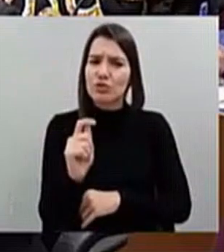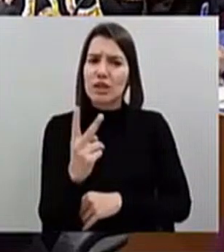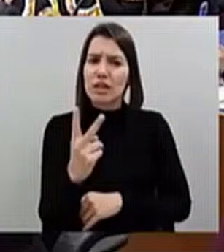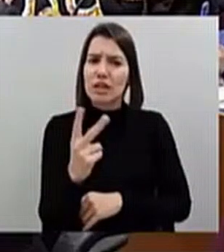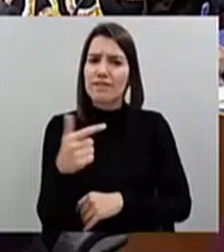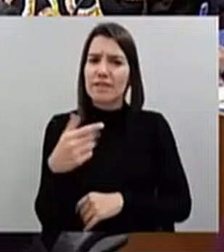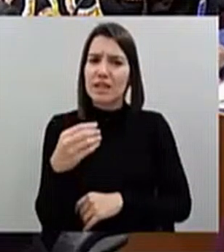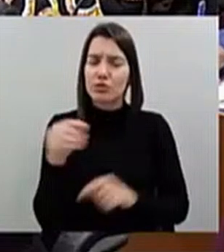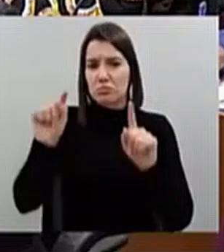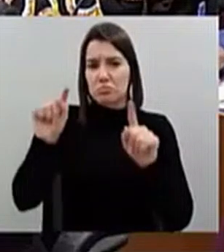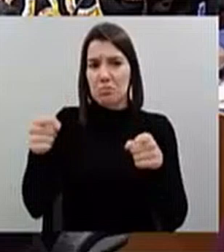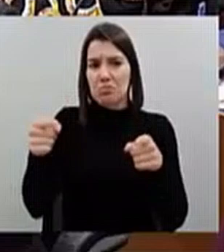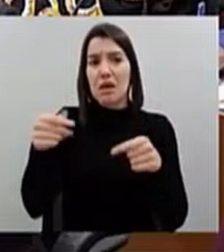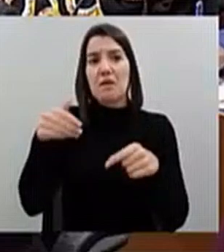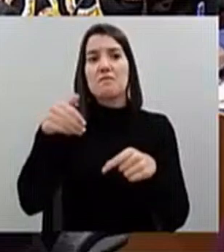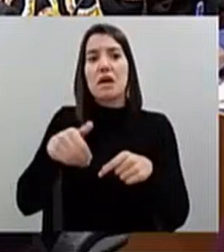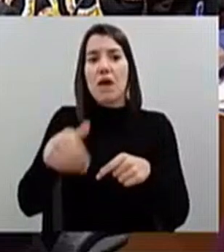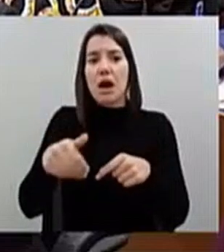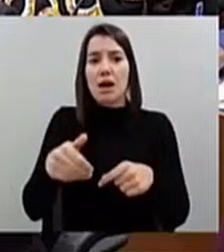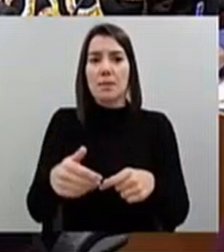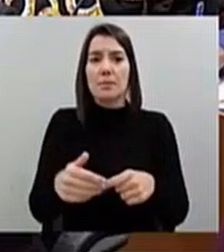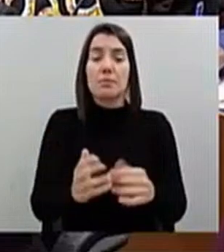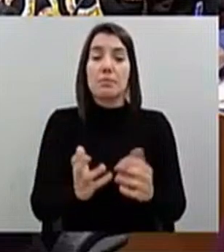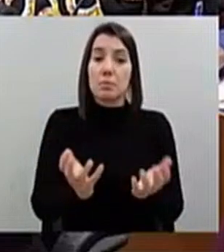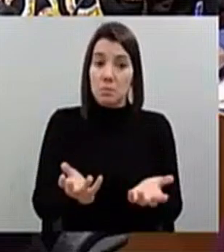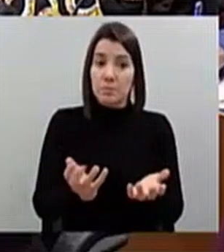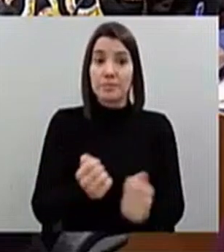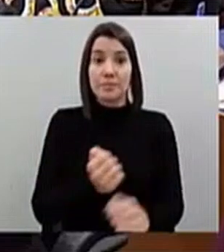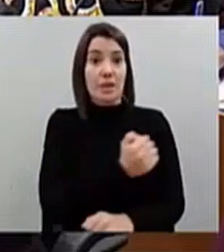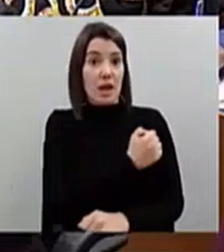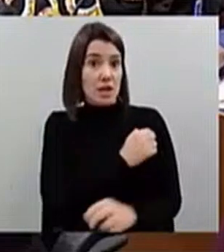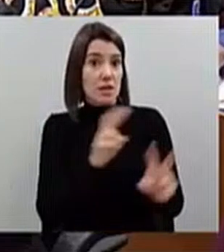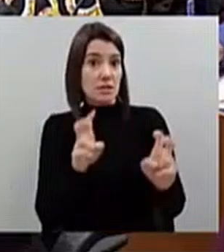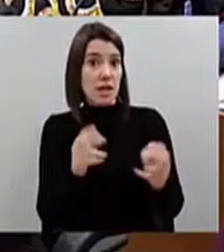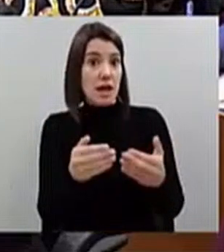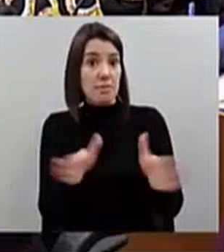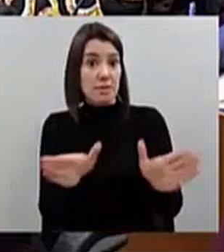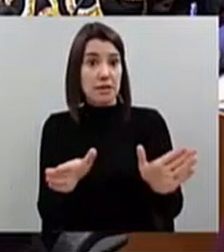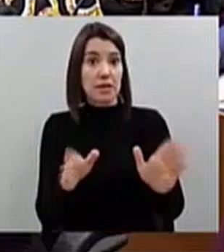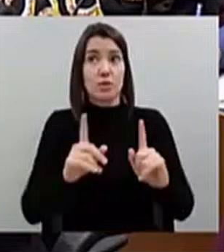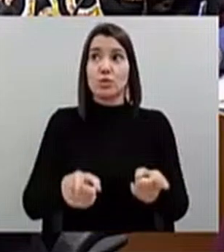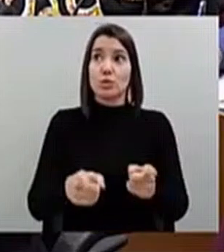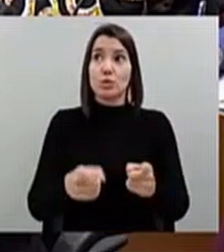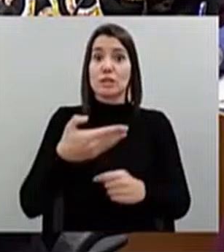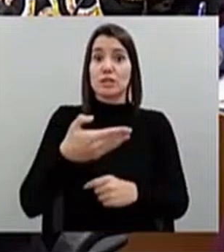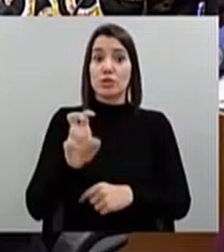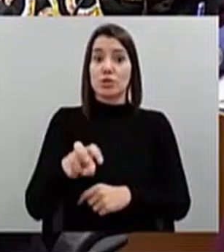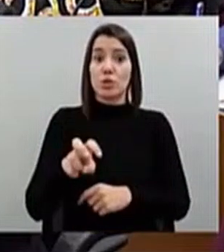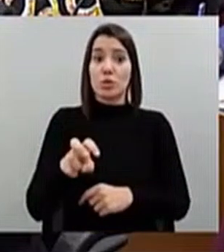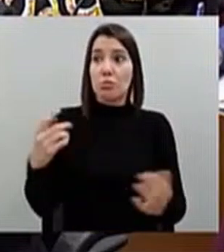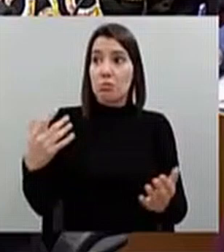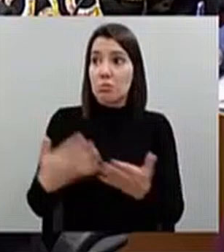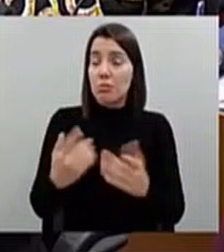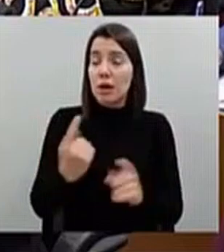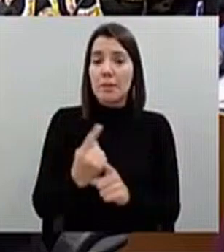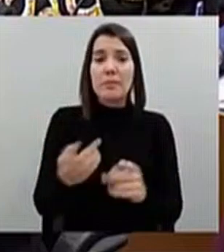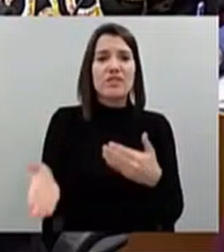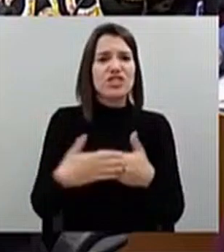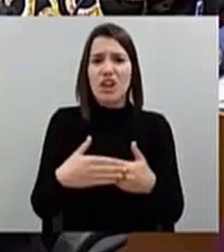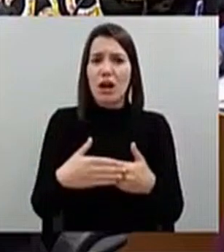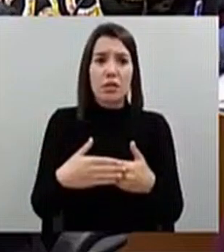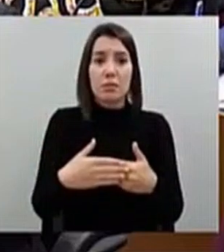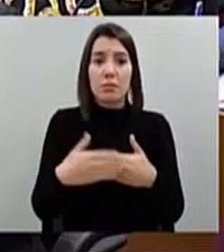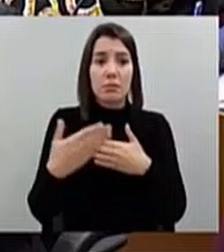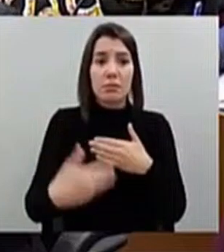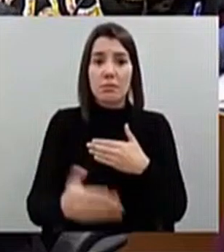brevemente. Portanto, a casa, aberta ao público desde o passado dia 7 de junho, tem estado fechada ao público desde então e